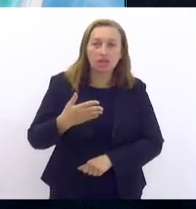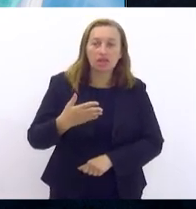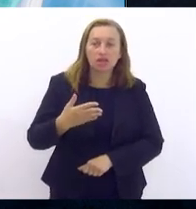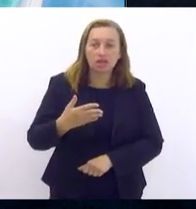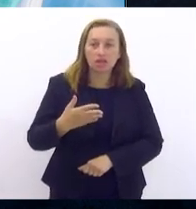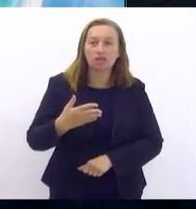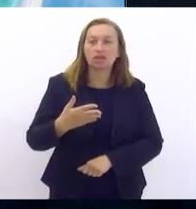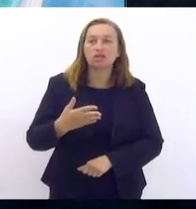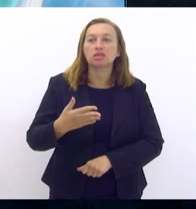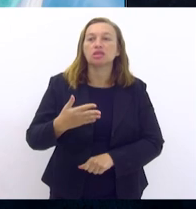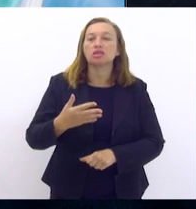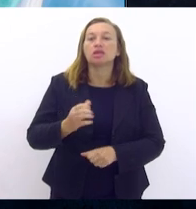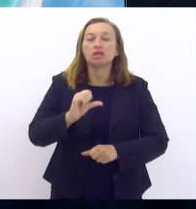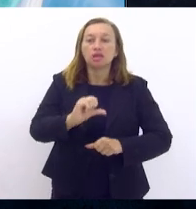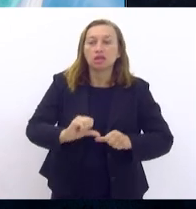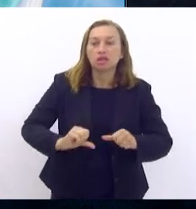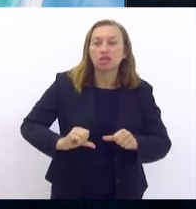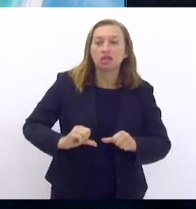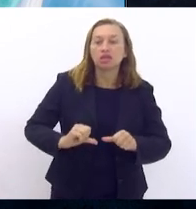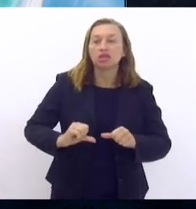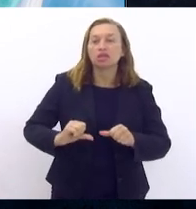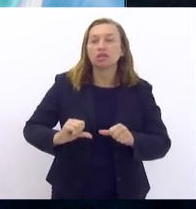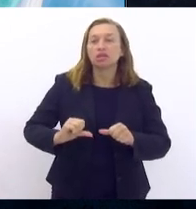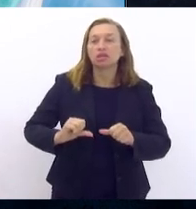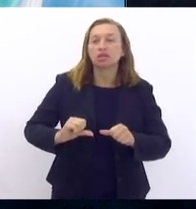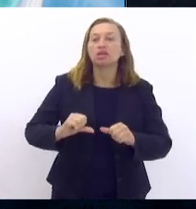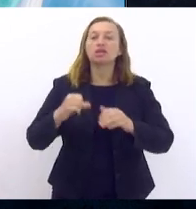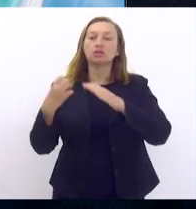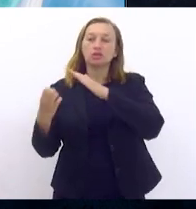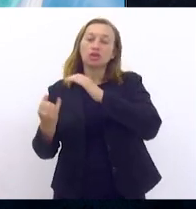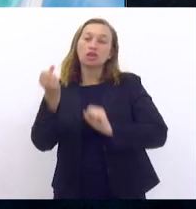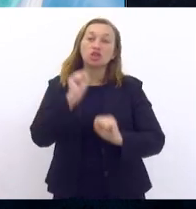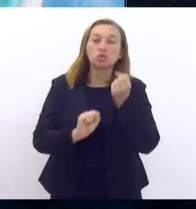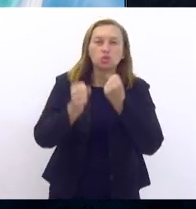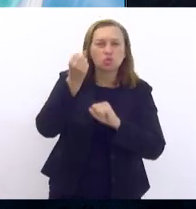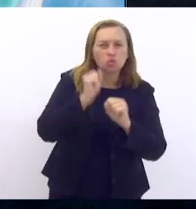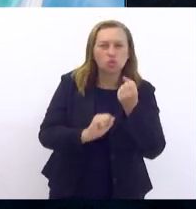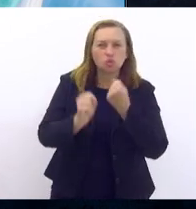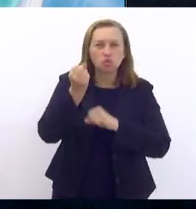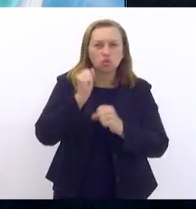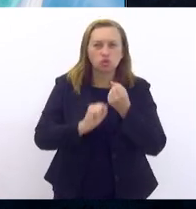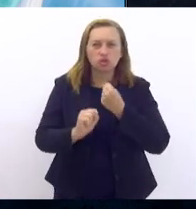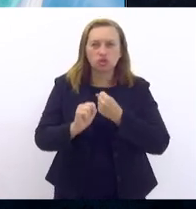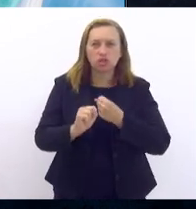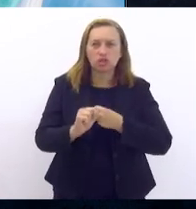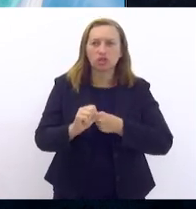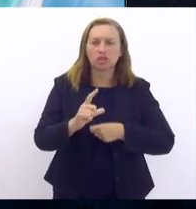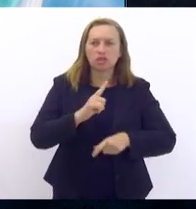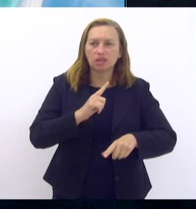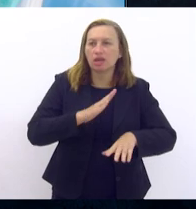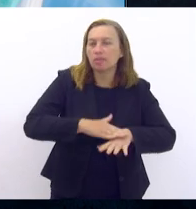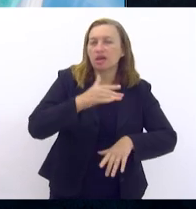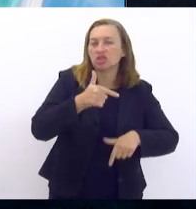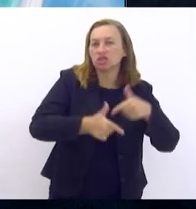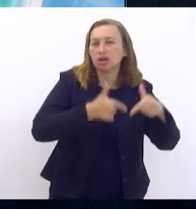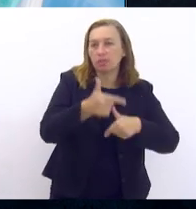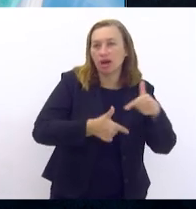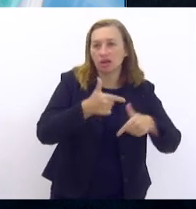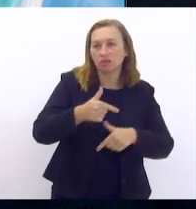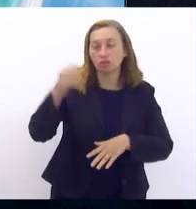transformação de plástico é a quarta maior indústria empregadora do Brasil não é no rio